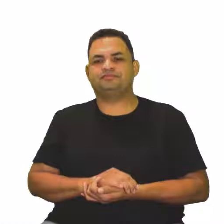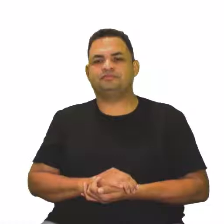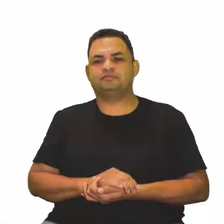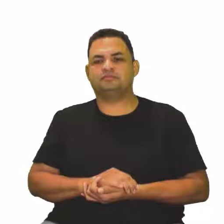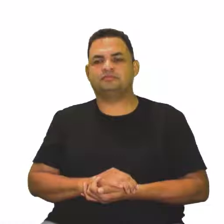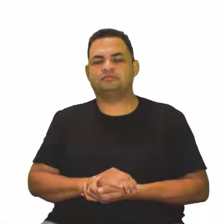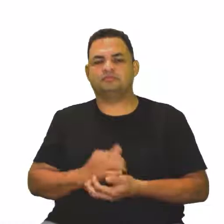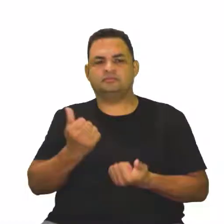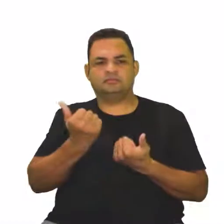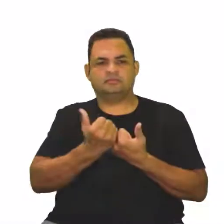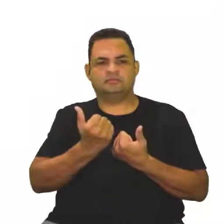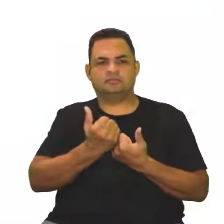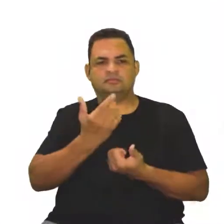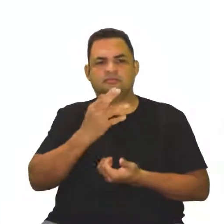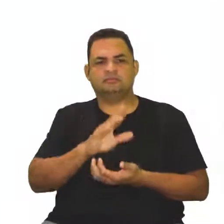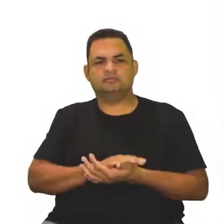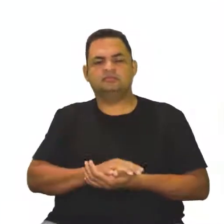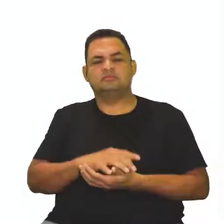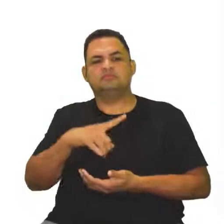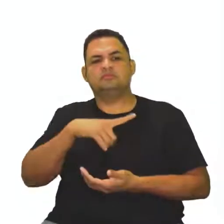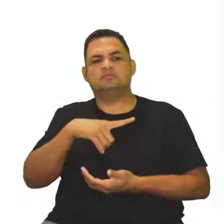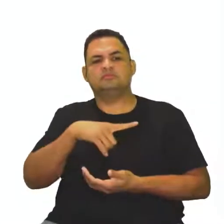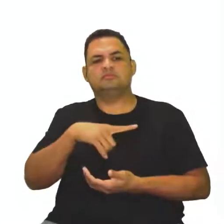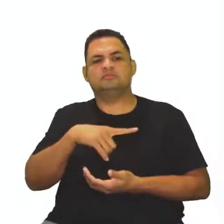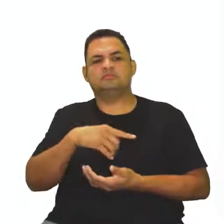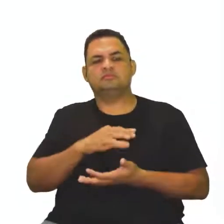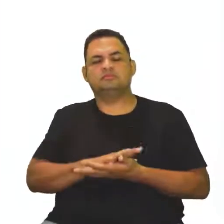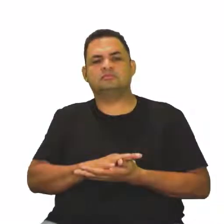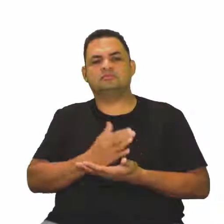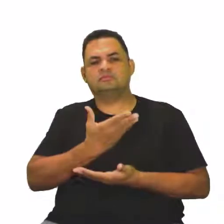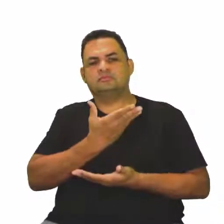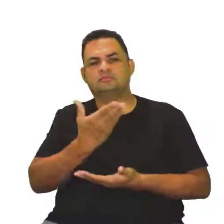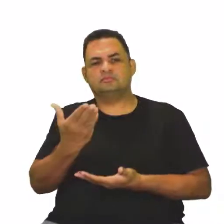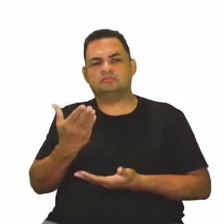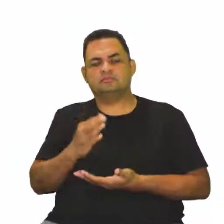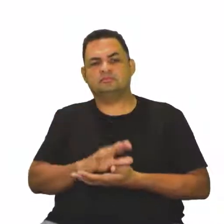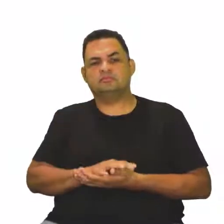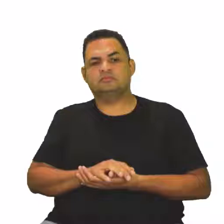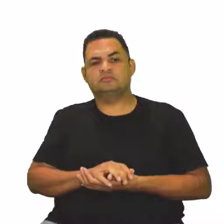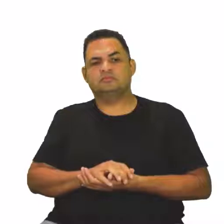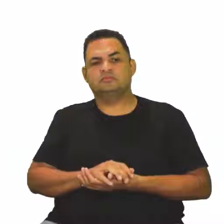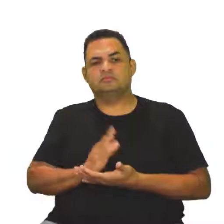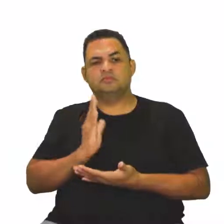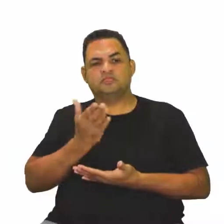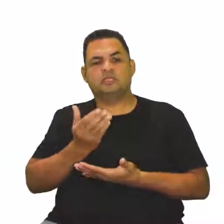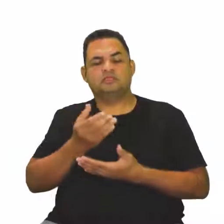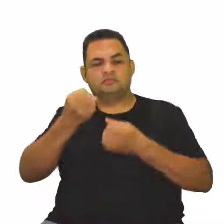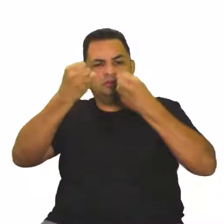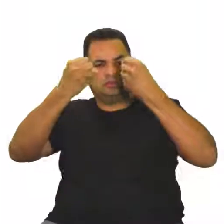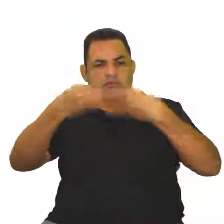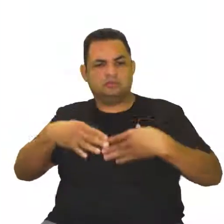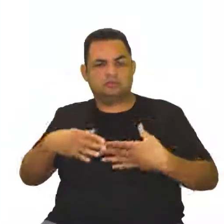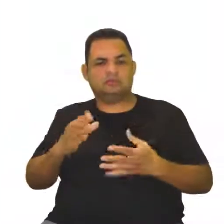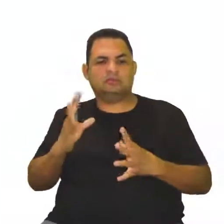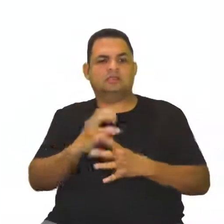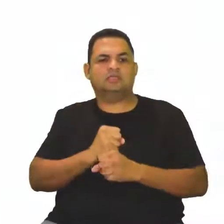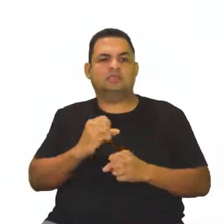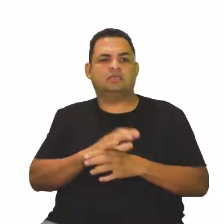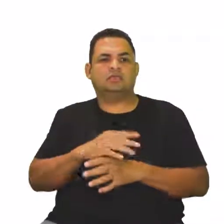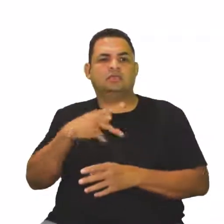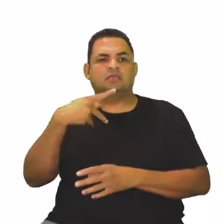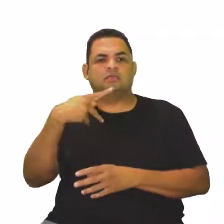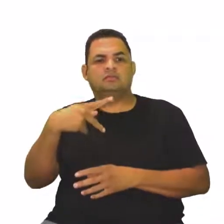e substitui ele aqui, você vai ter aquela expressão que eu coloquei anteriormente. Para calcular a potência elétrica